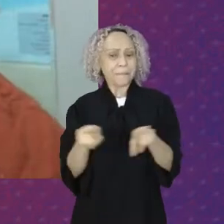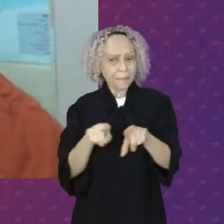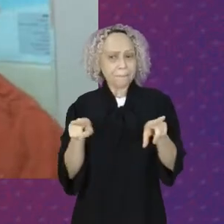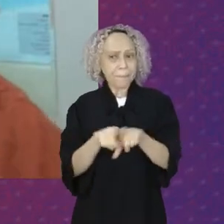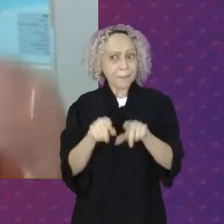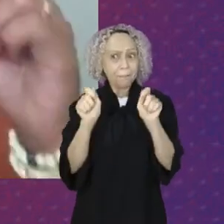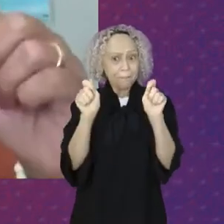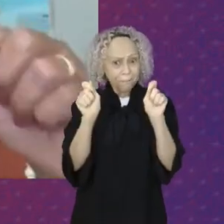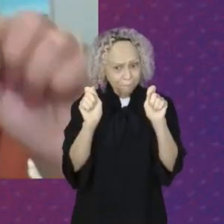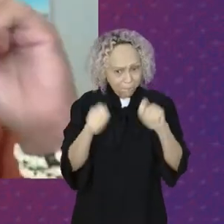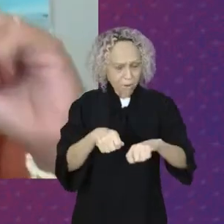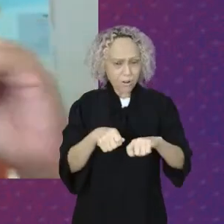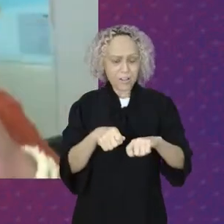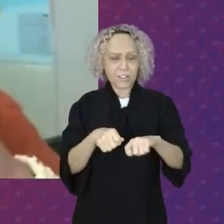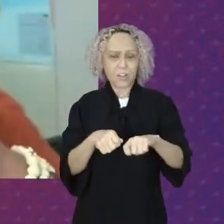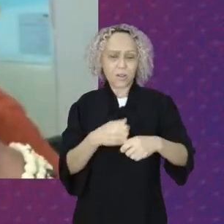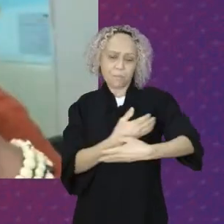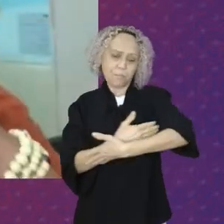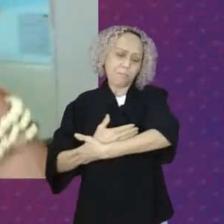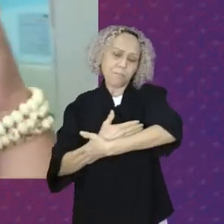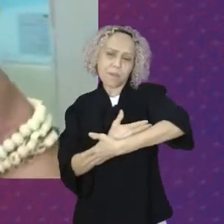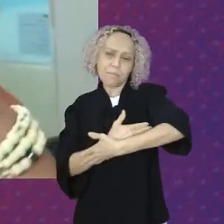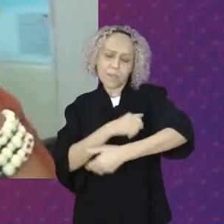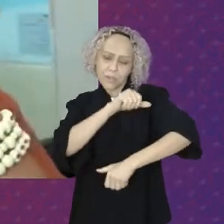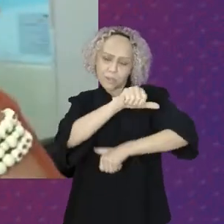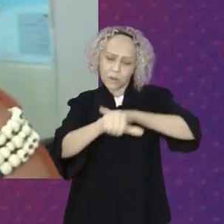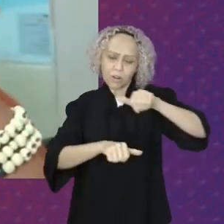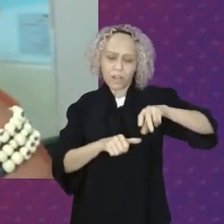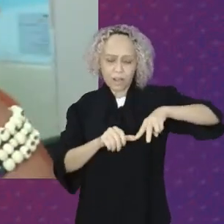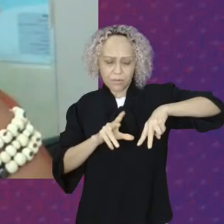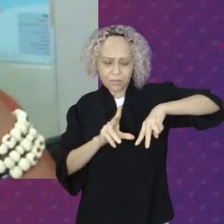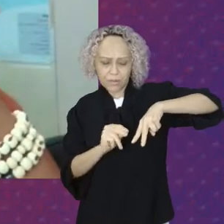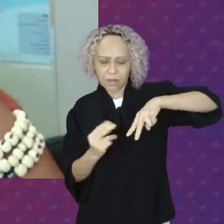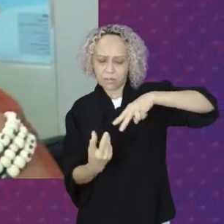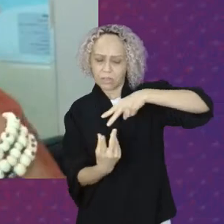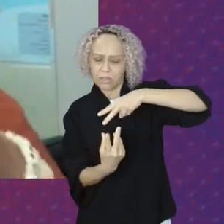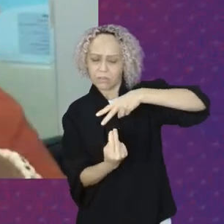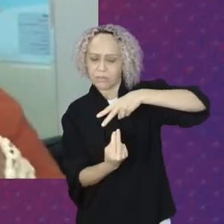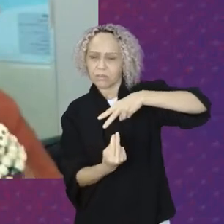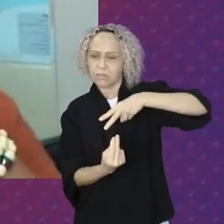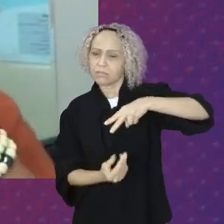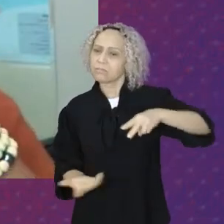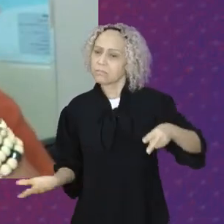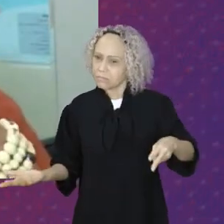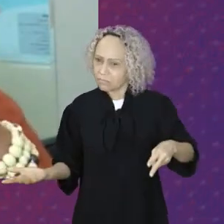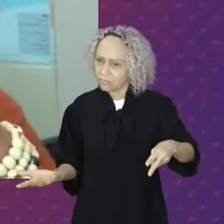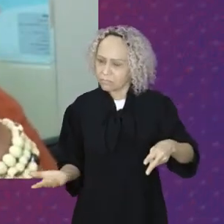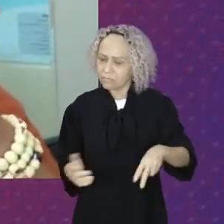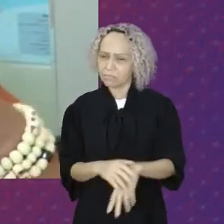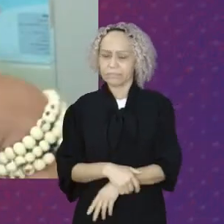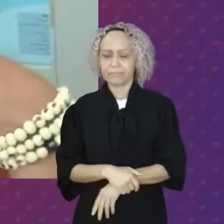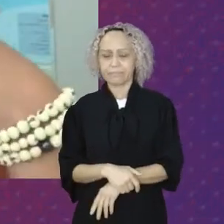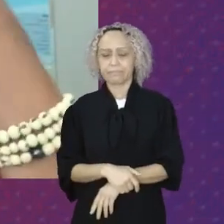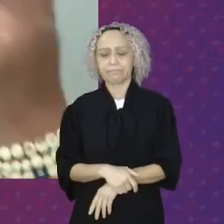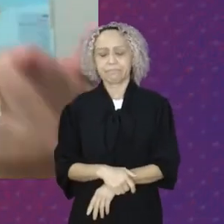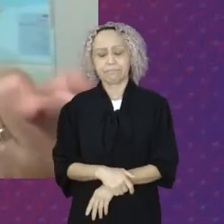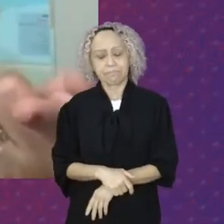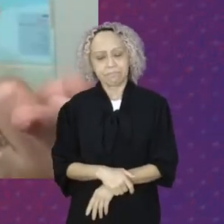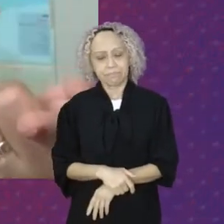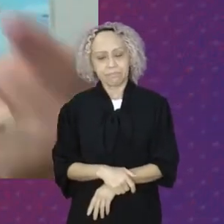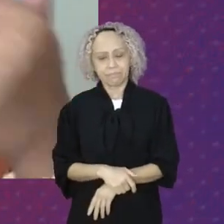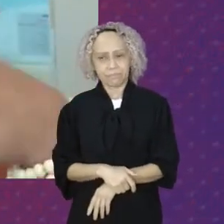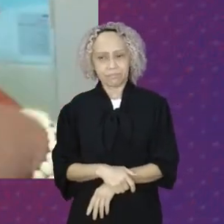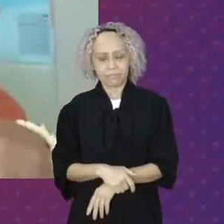tornam coletivas, mas são lutas invisíveis. Eu vou dar um exemplo para vocês de uma luta invisível que só teve